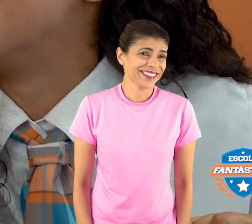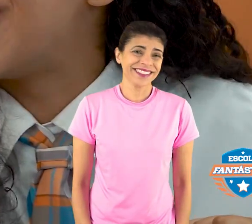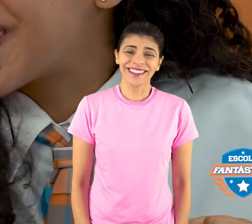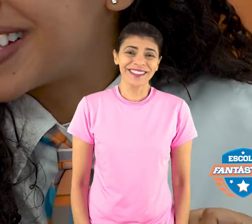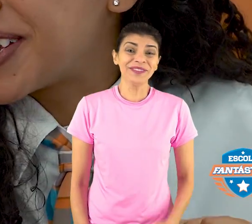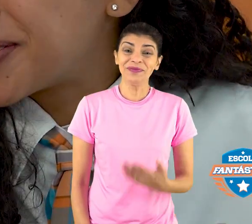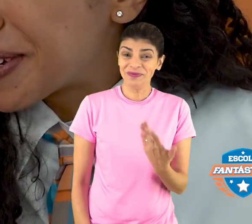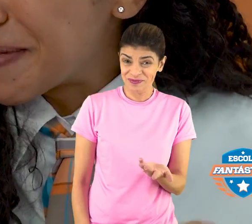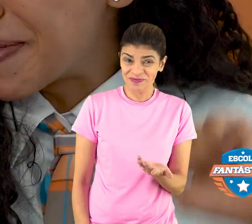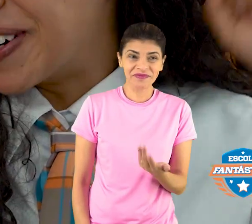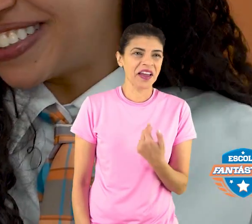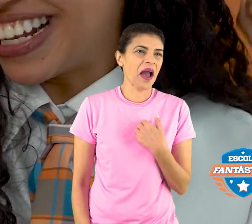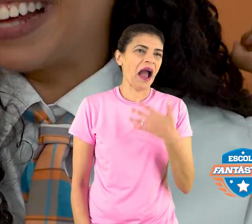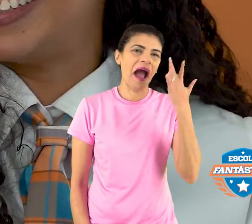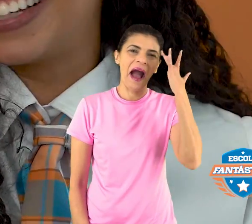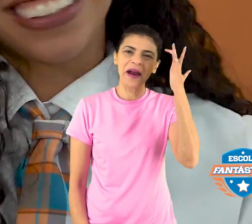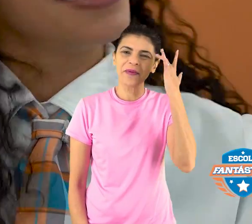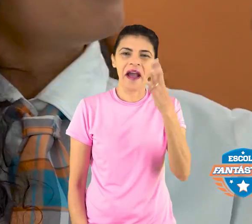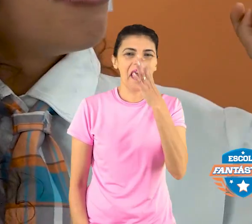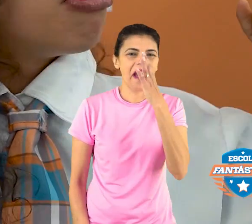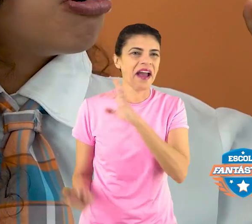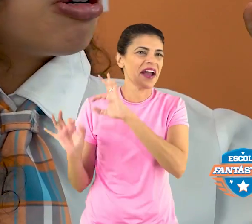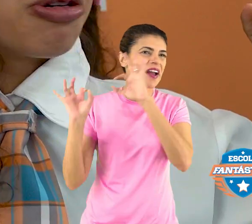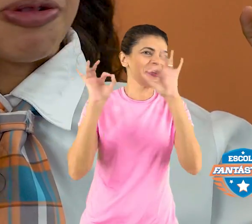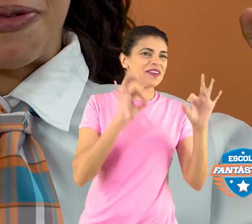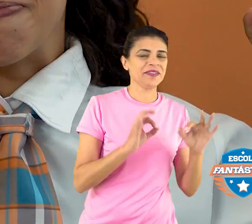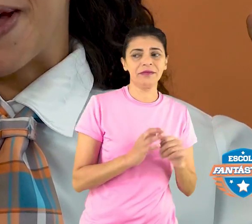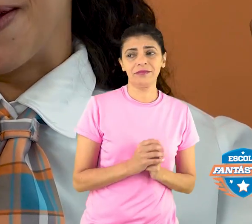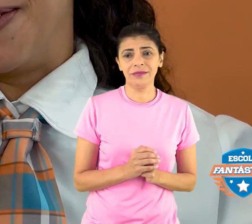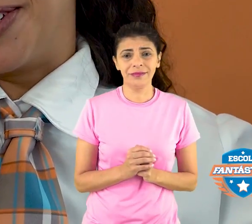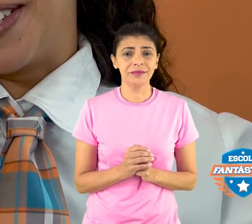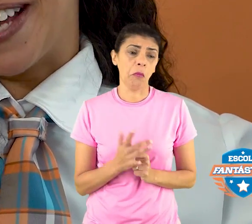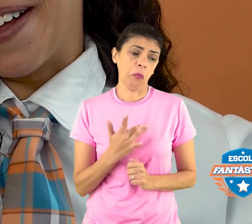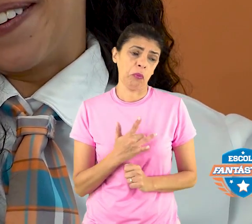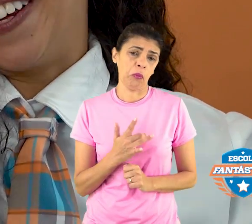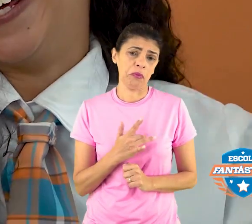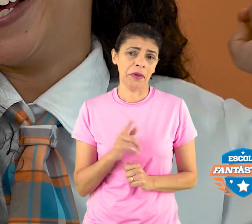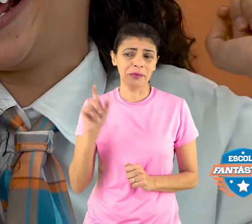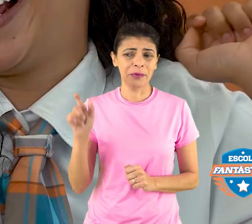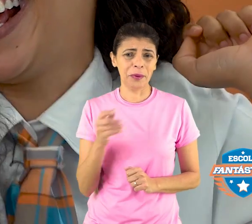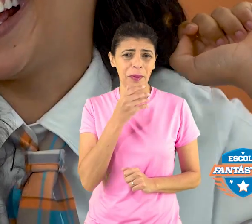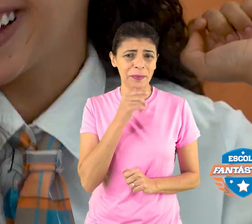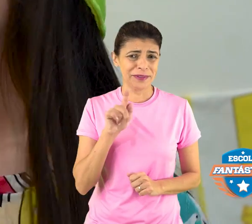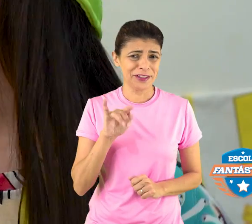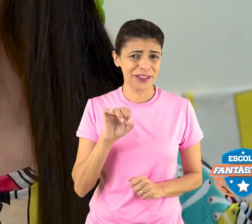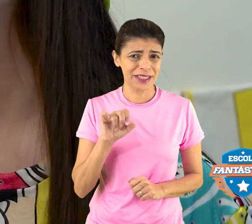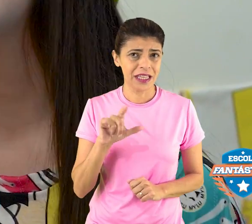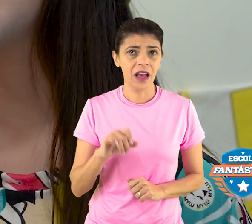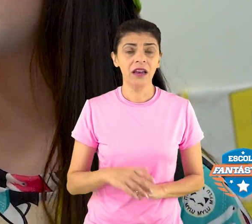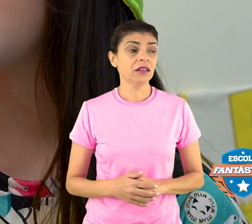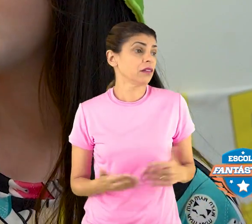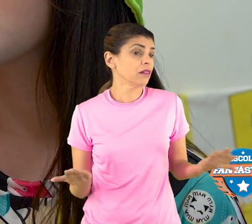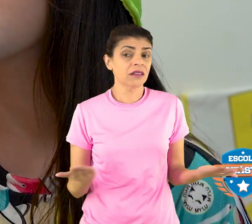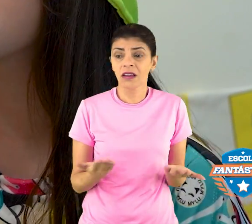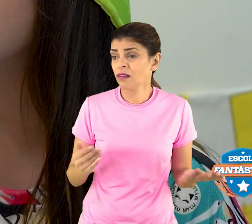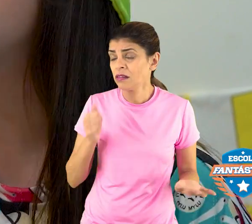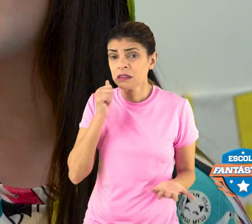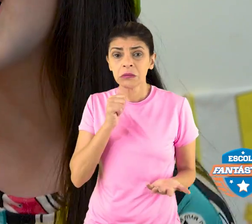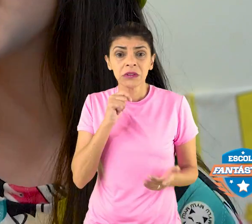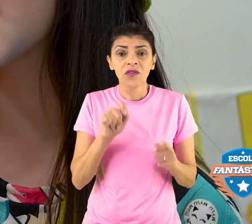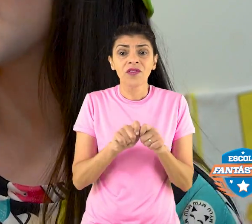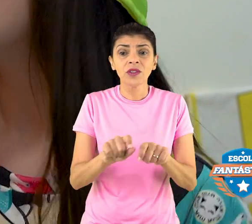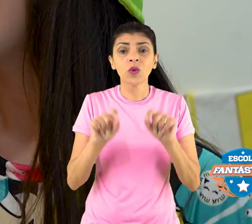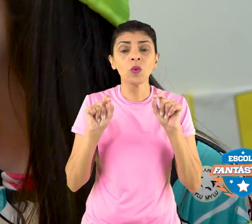Eu não perco esse desfile por nada. Ai, eu tô com pena do Giselo. E agora, meninas, o que